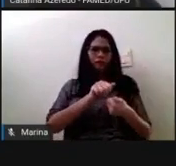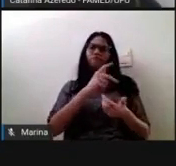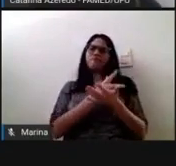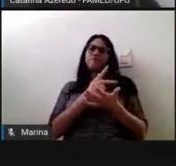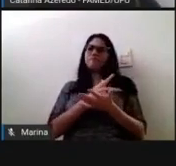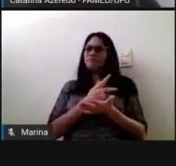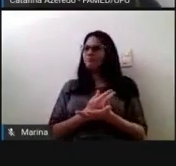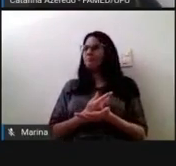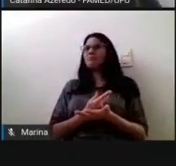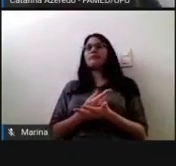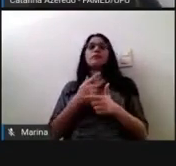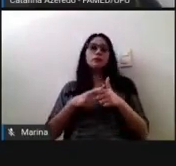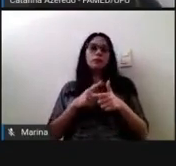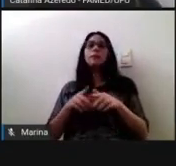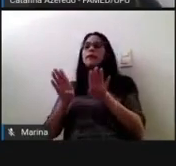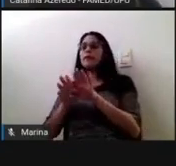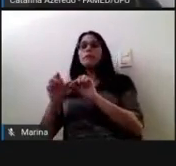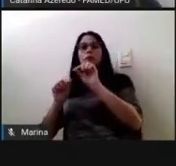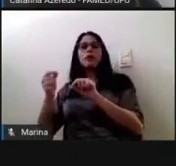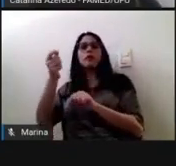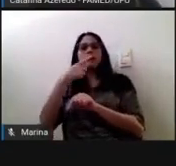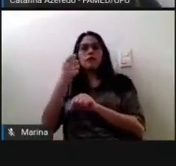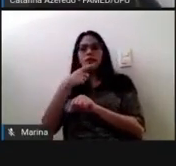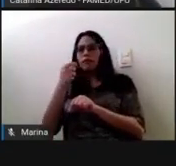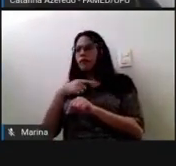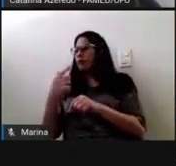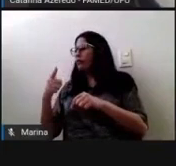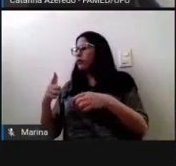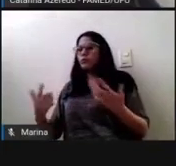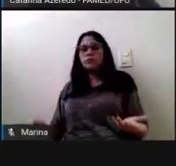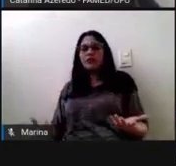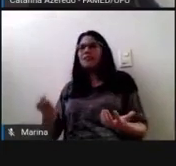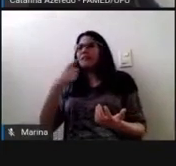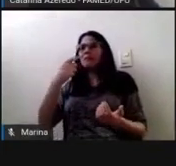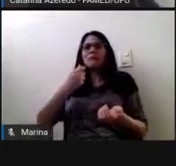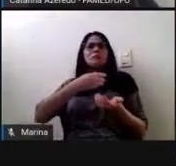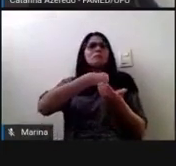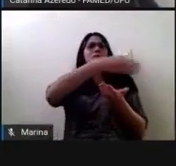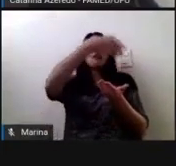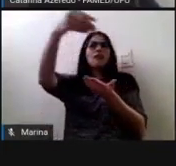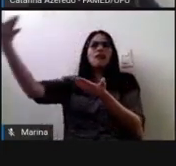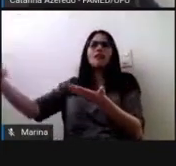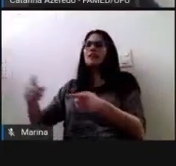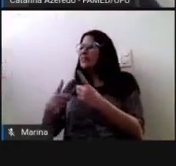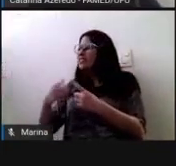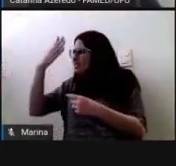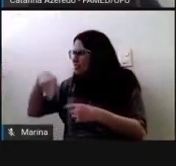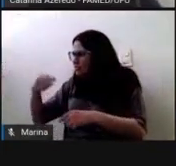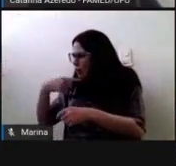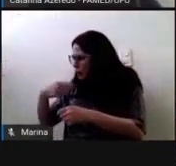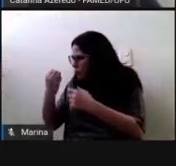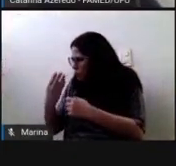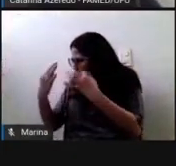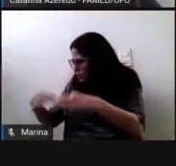de insumos, produção e distribuição de medicamentos que a gente não tem comprovação científica de eficácia clínica, né? Então,